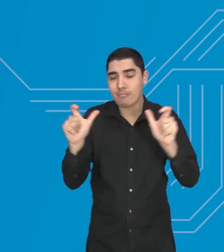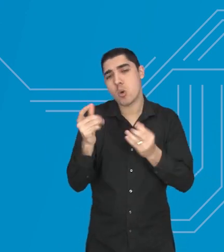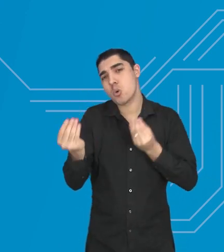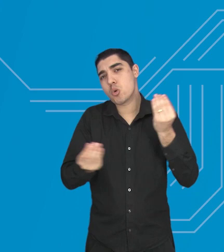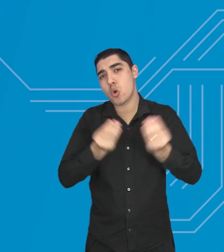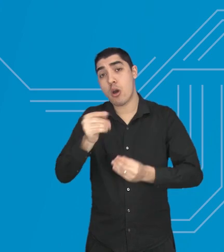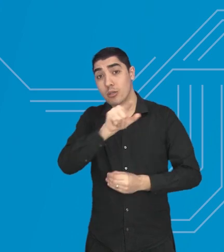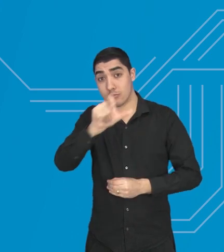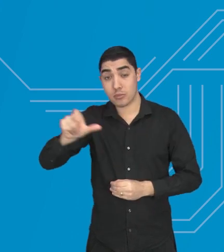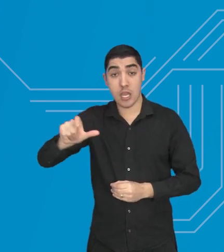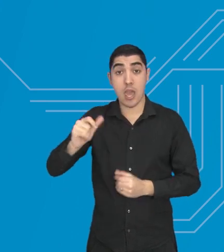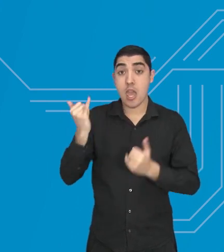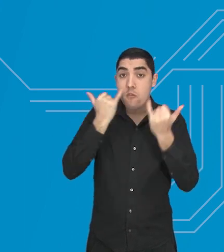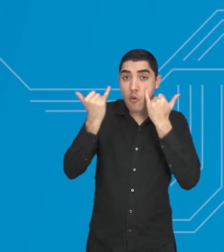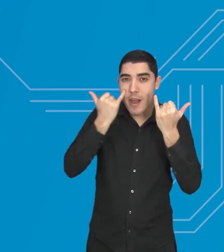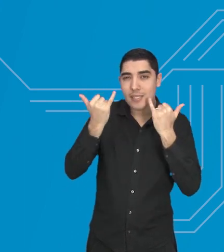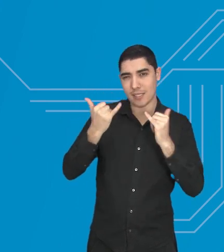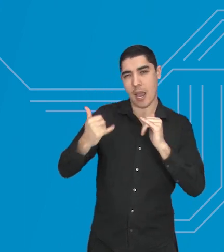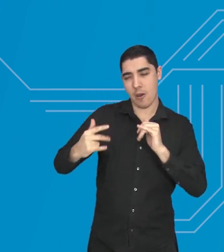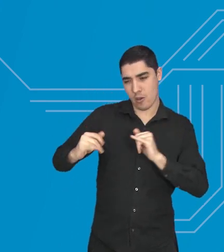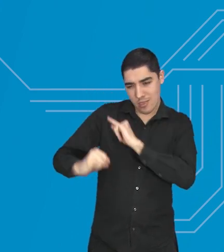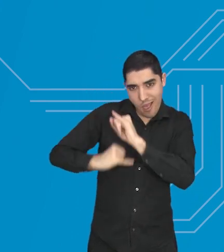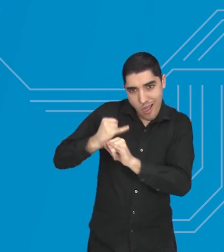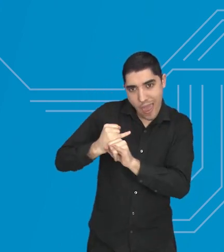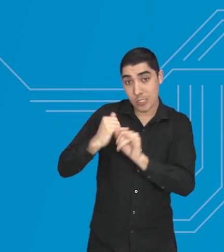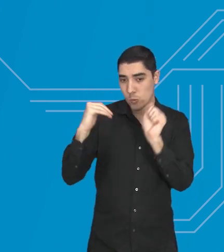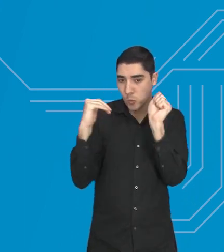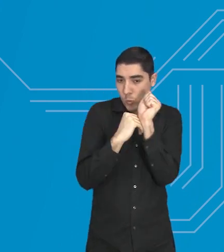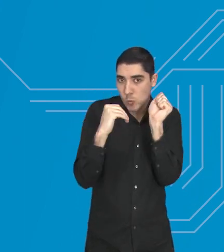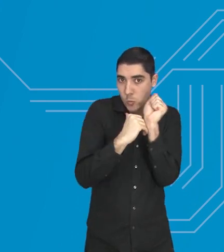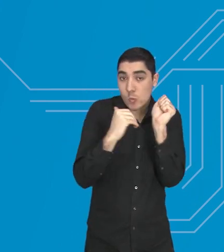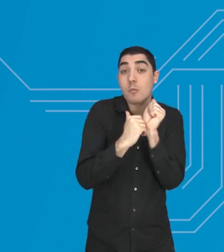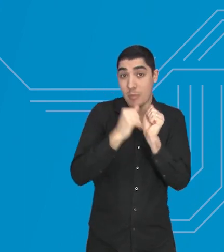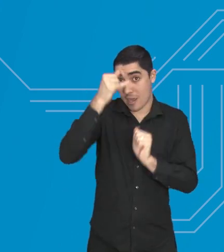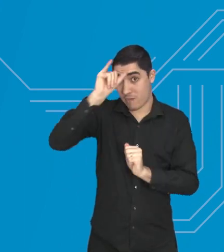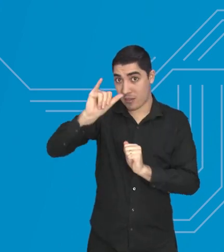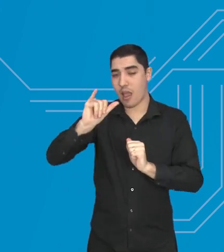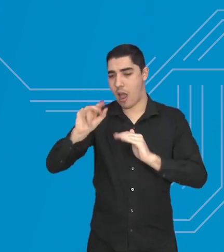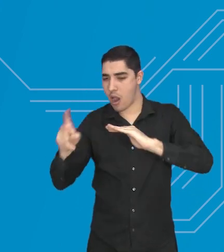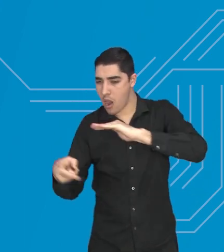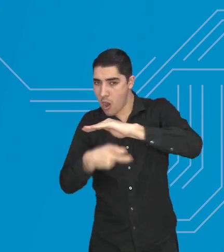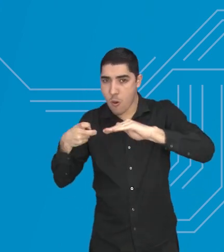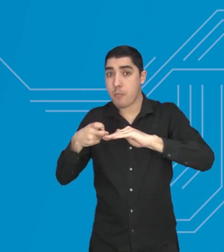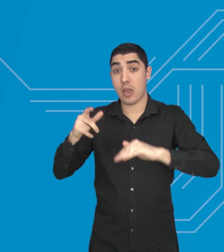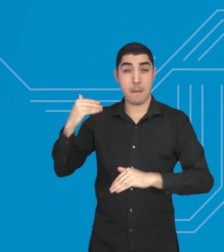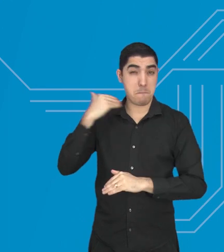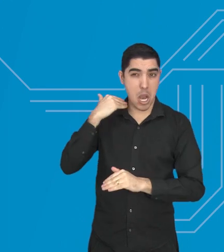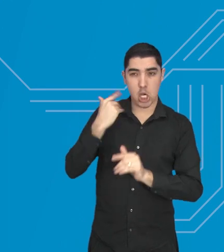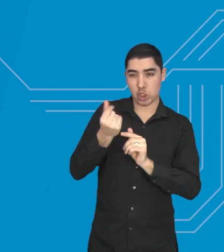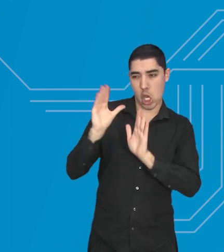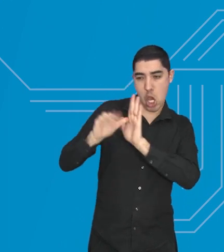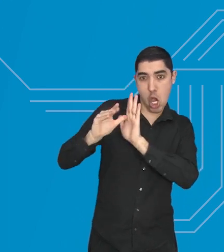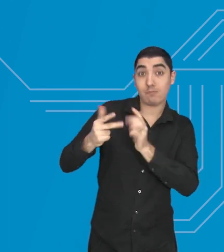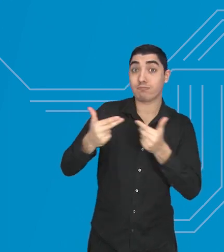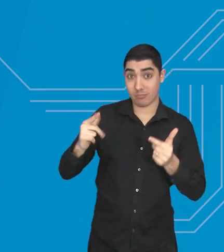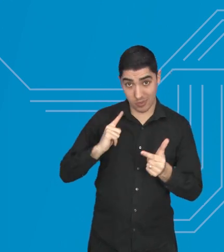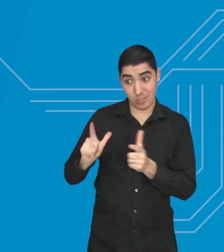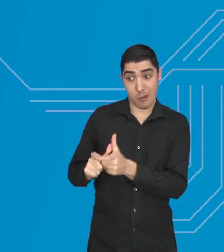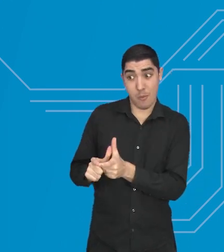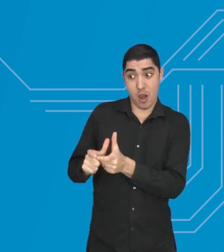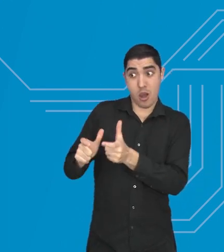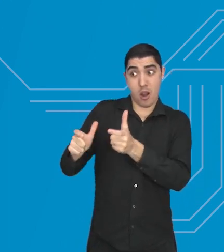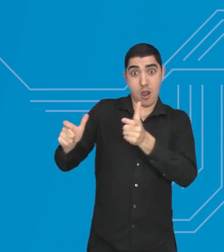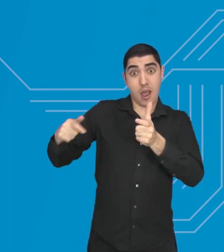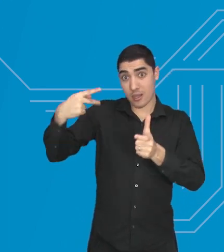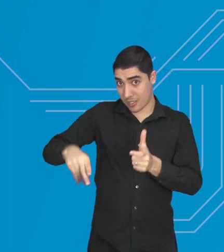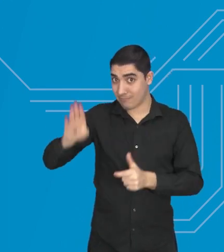sobre como manter seus dados em contas virtuais protegidos. O roubo de contas digitais tem crescido no